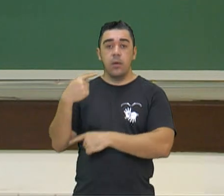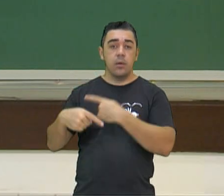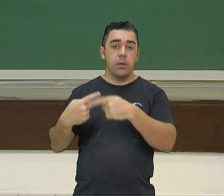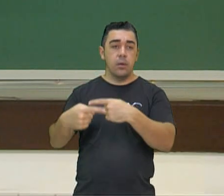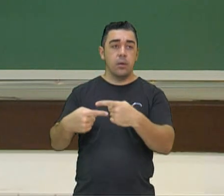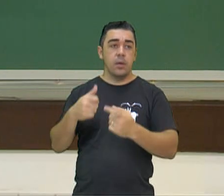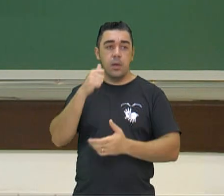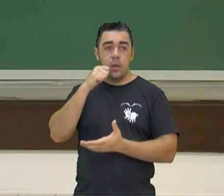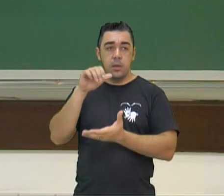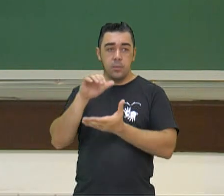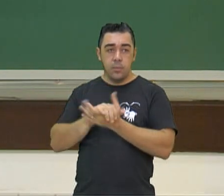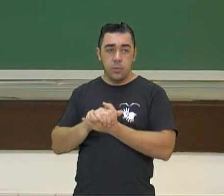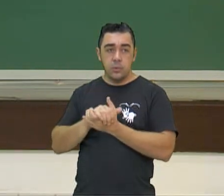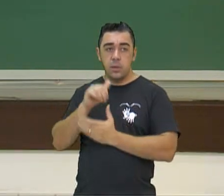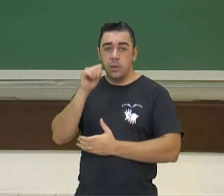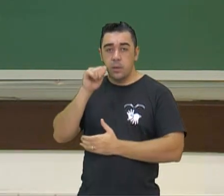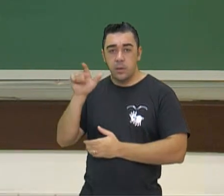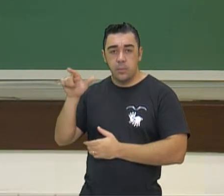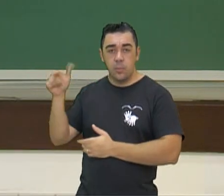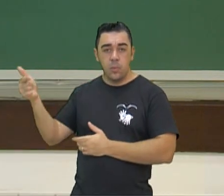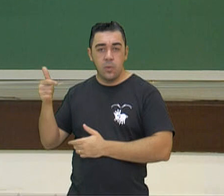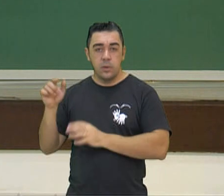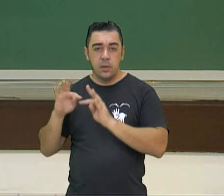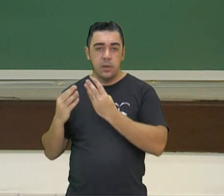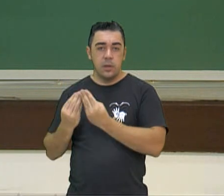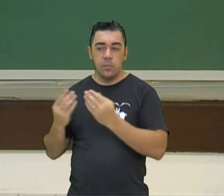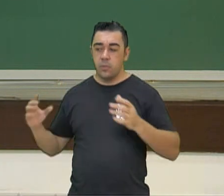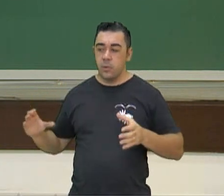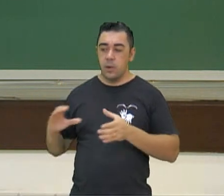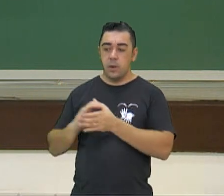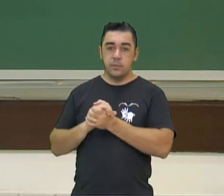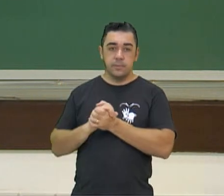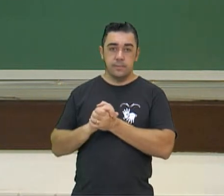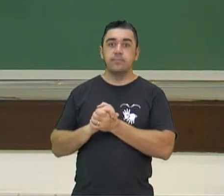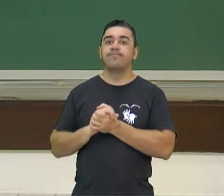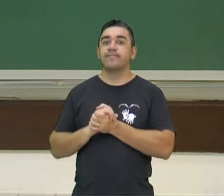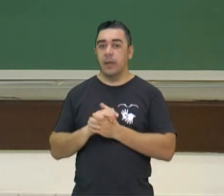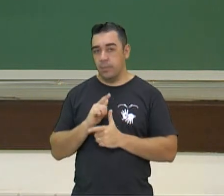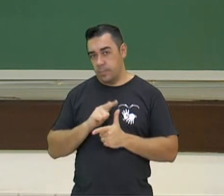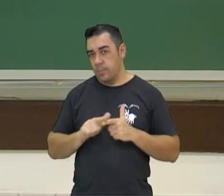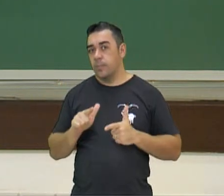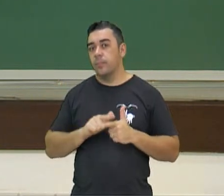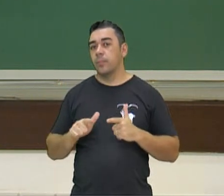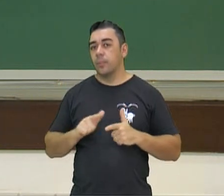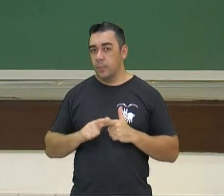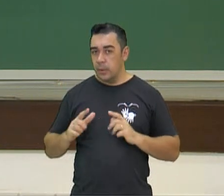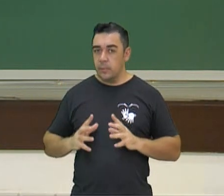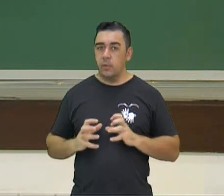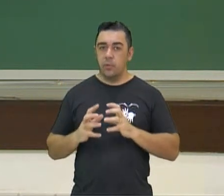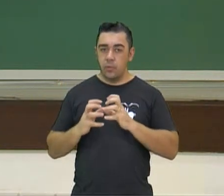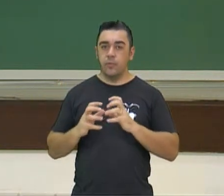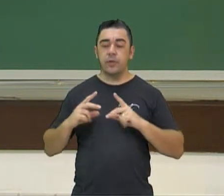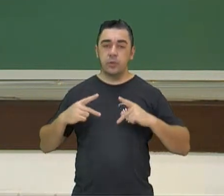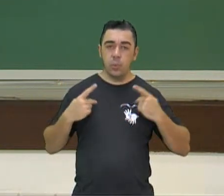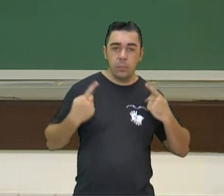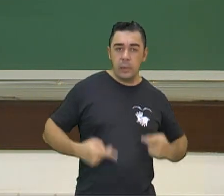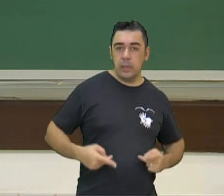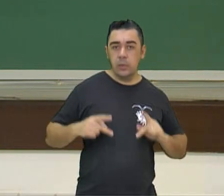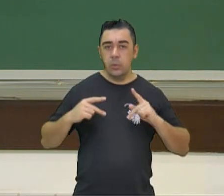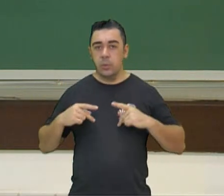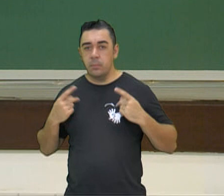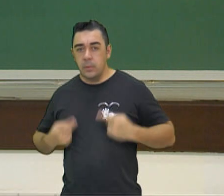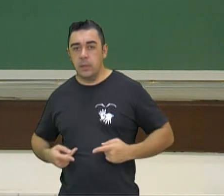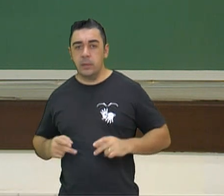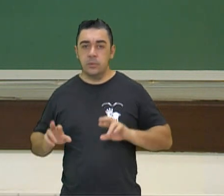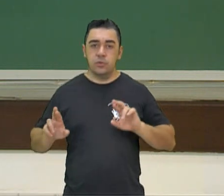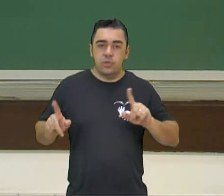a sua mulher, ele é de uma tribo e a sua mulher é de outra tribo. E até os dramas que eles vivem como seres humanos pertencendo